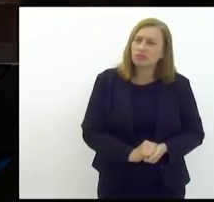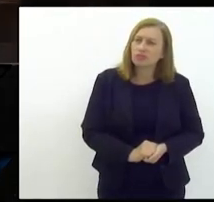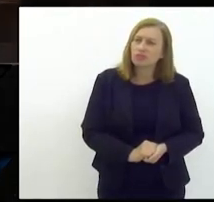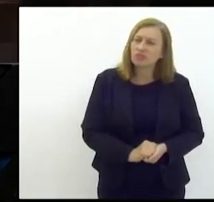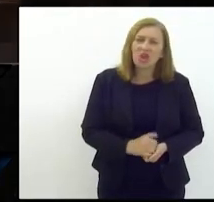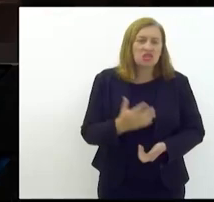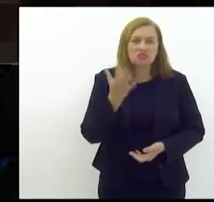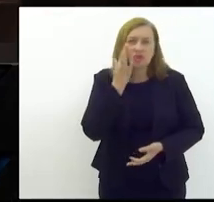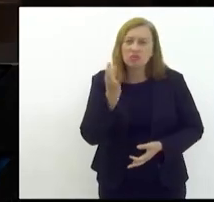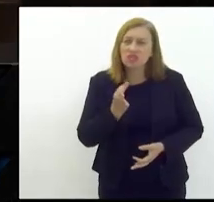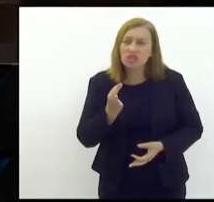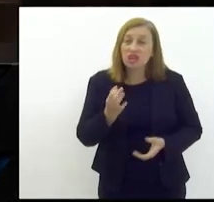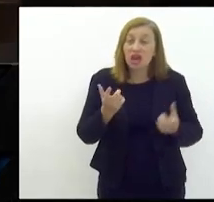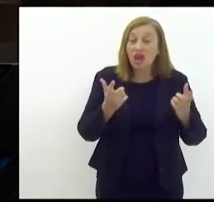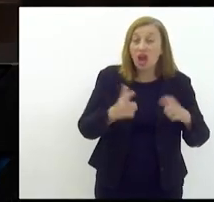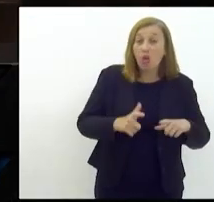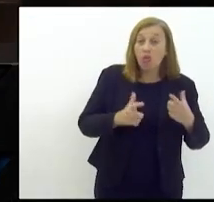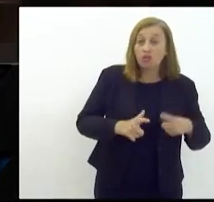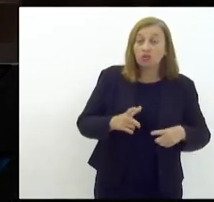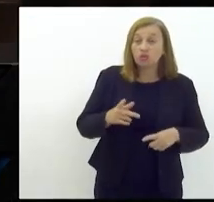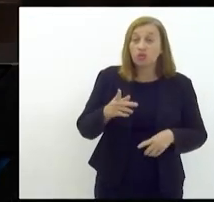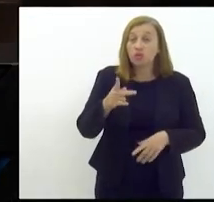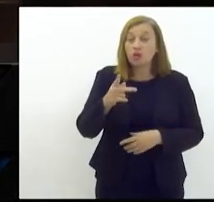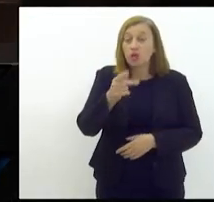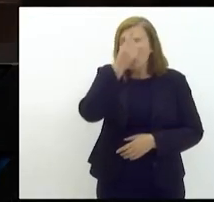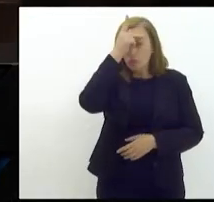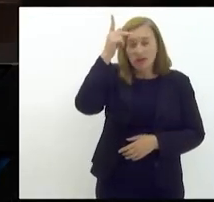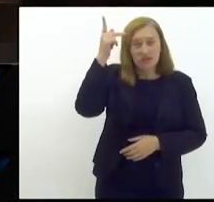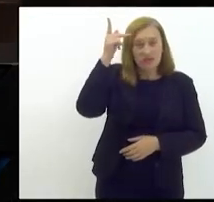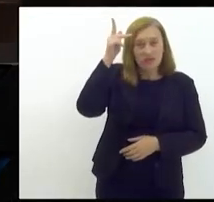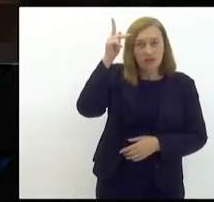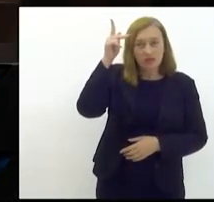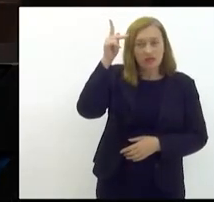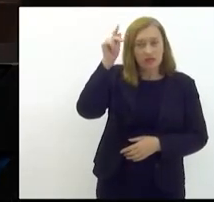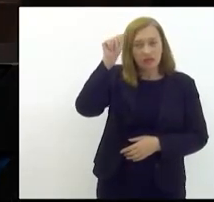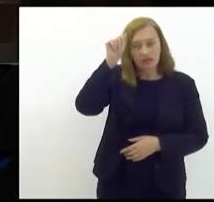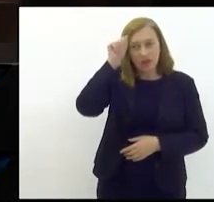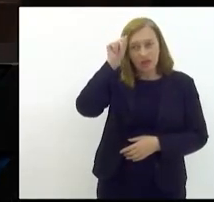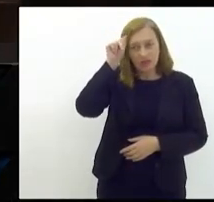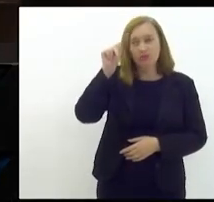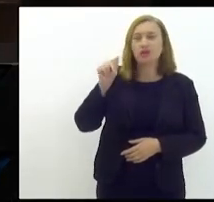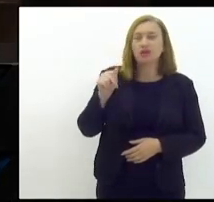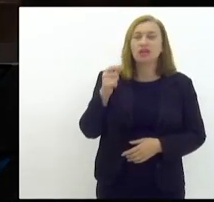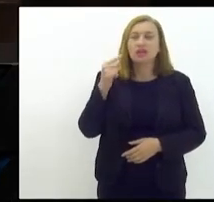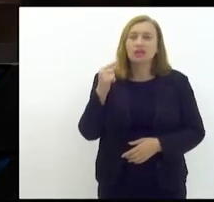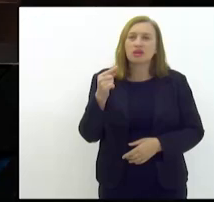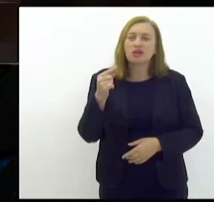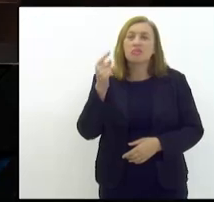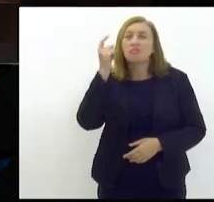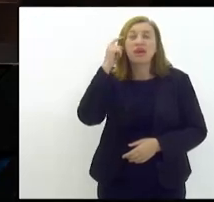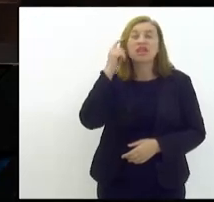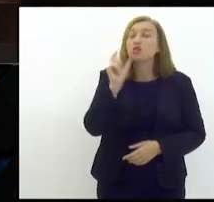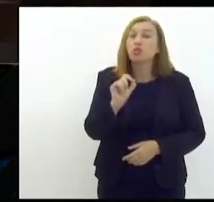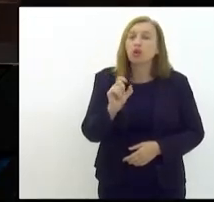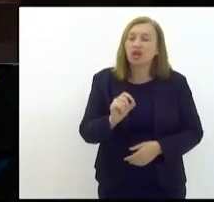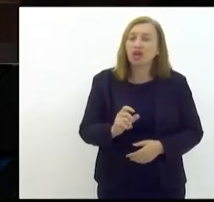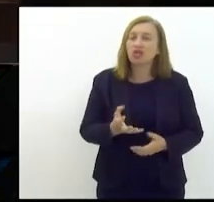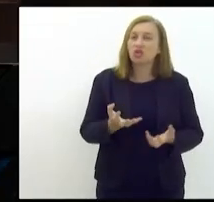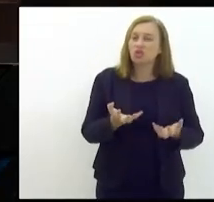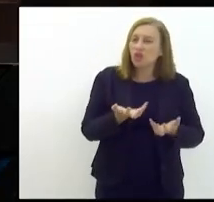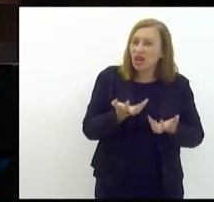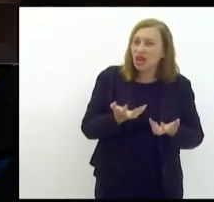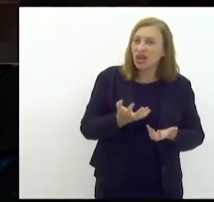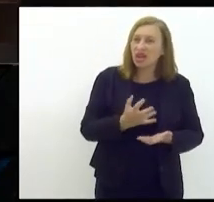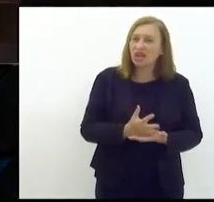não sei aonde o prefeito estava a cabeça ele só querem a todo momento acolher